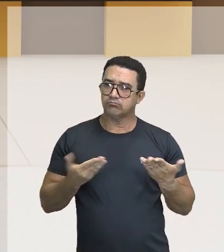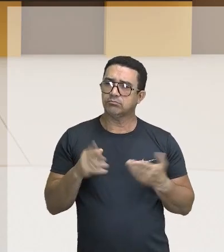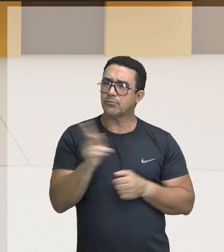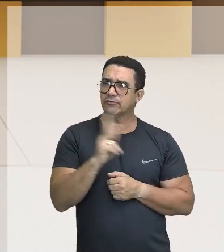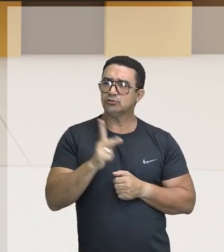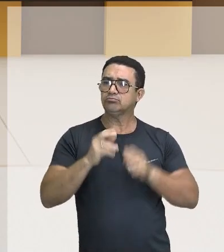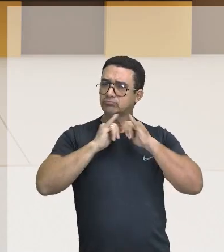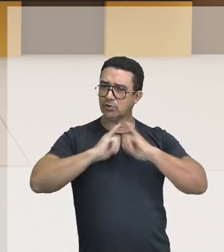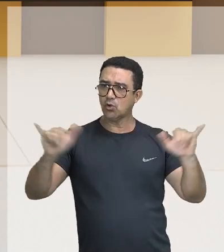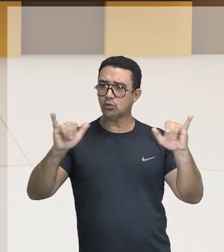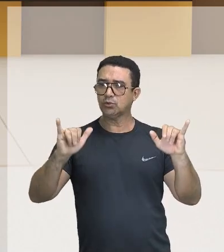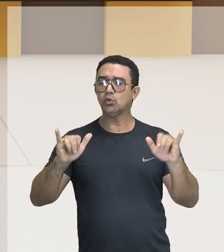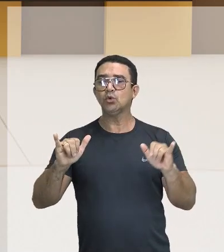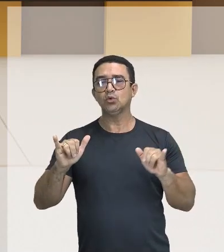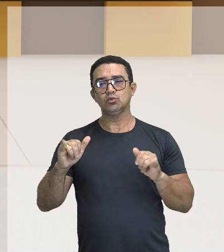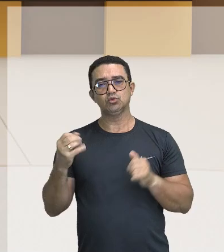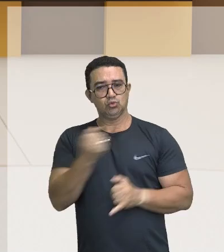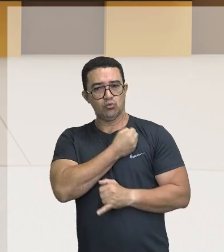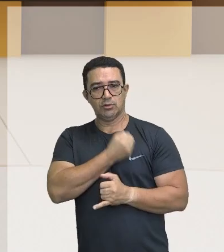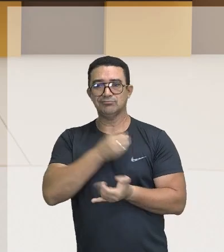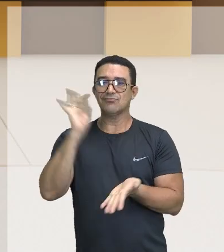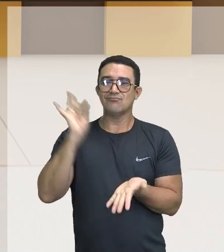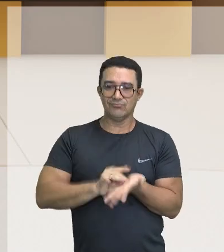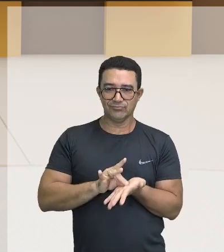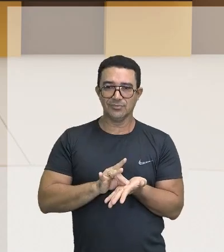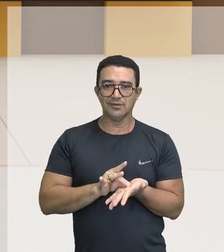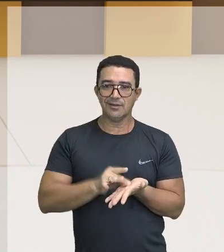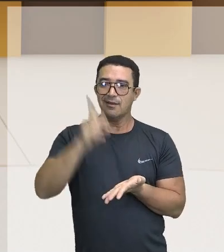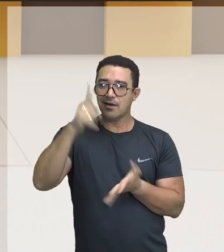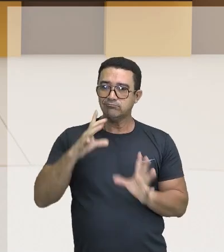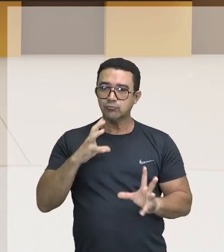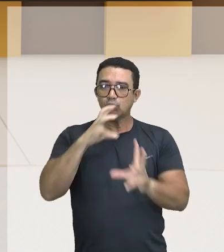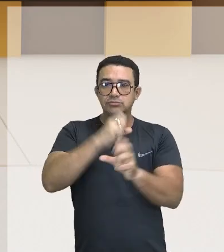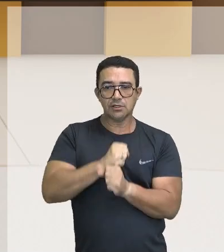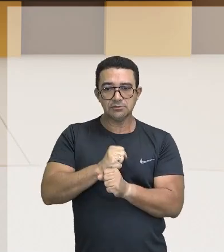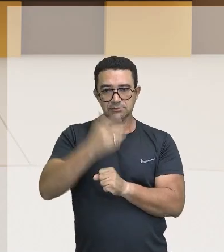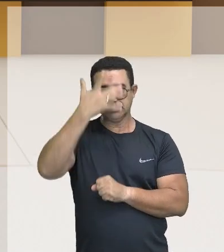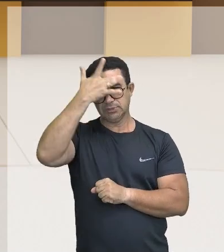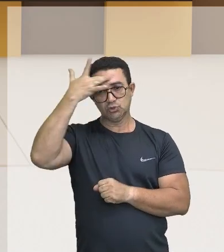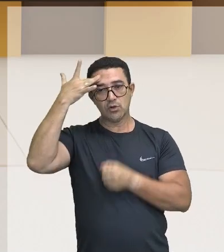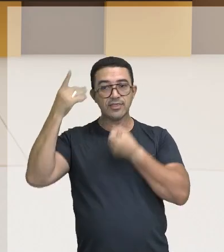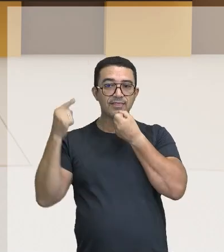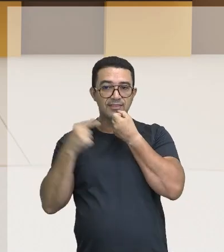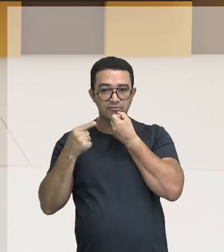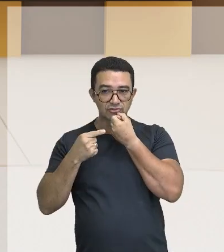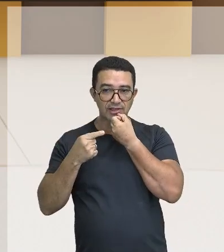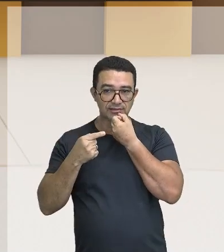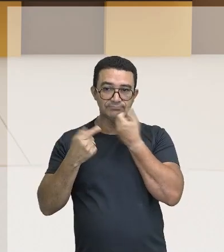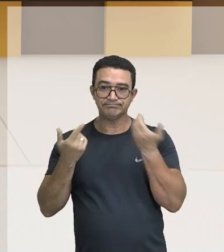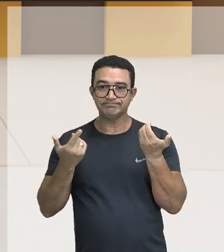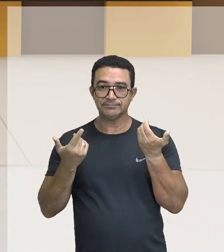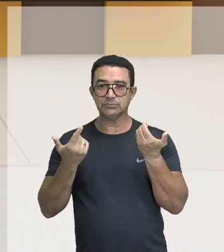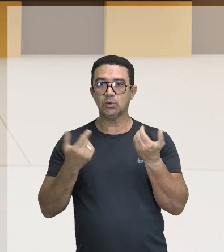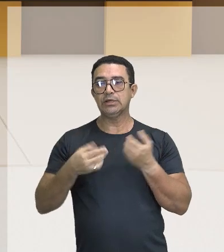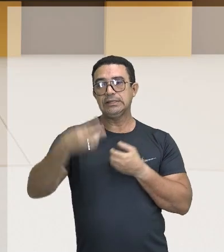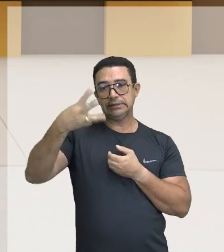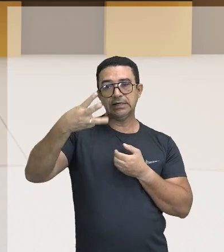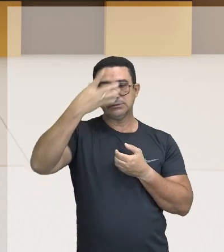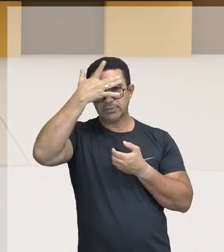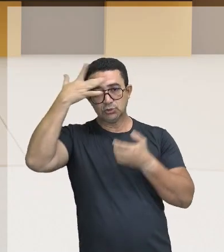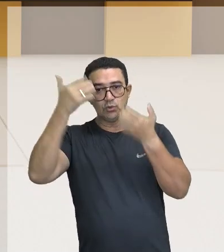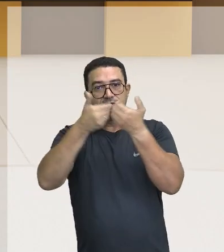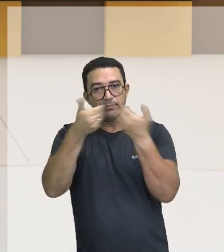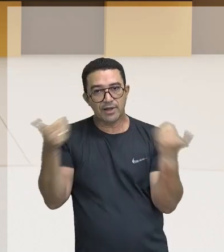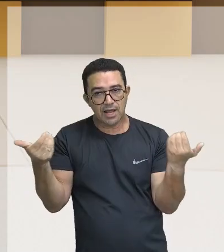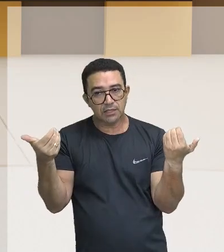falou, né, os valores absolutos são a contagem das pessoas. 3 pessoas separadas das